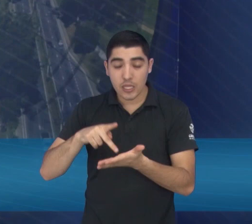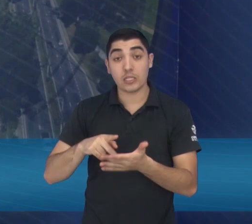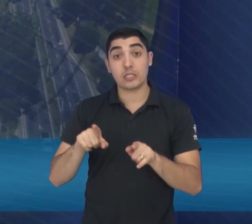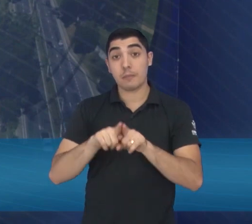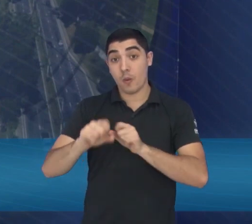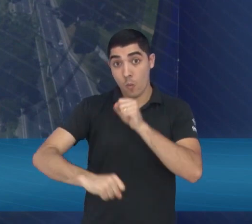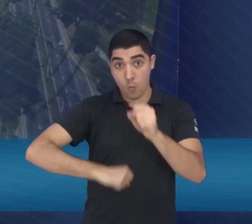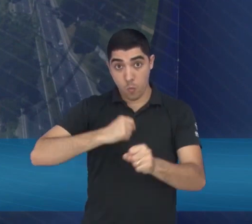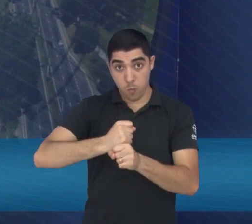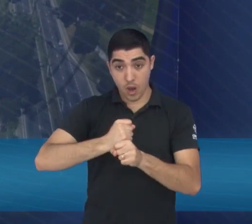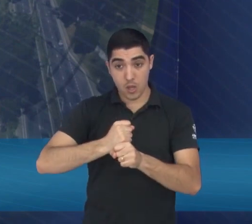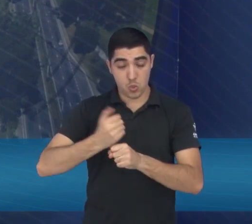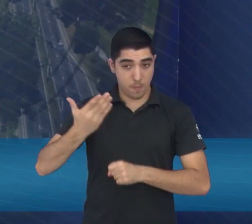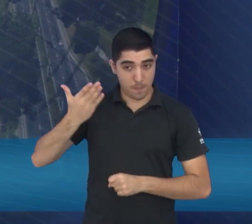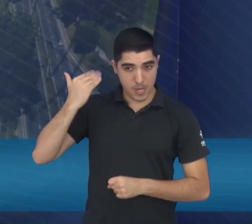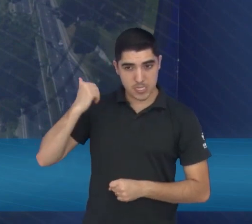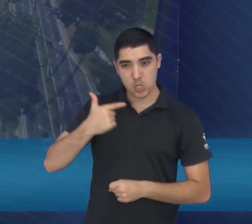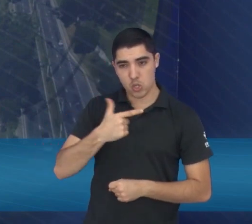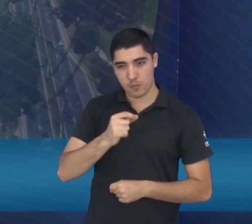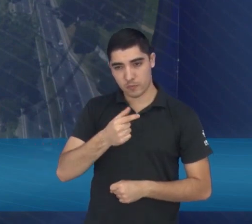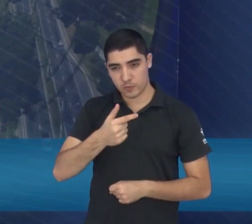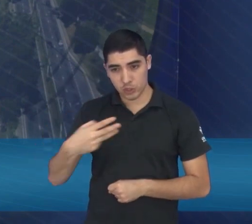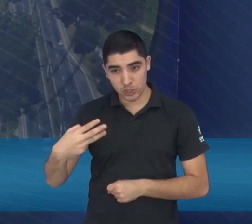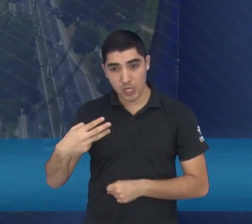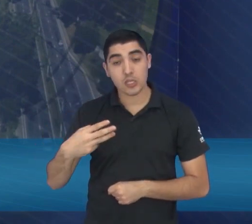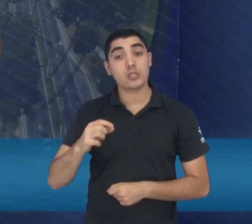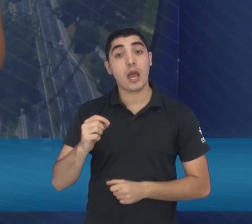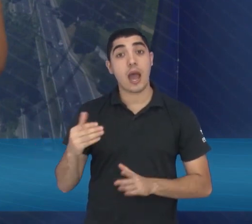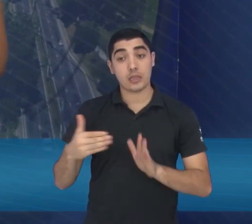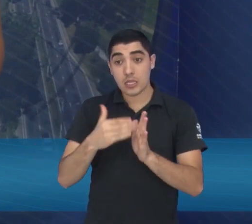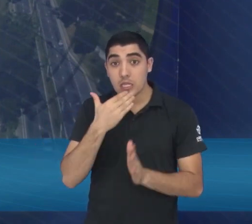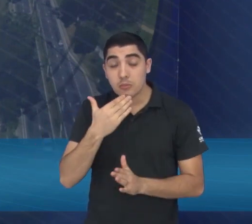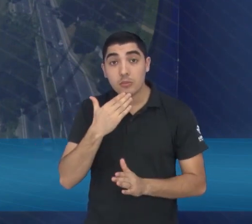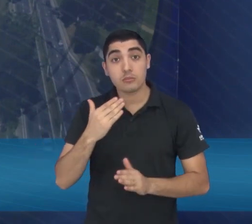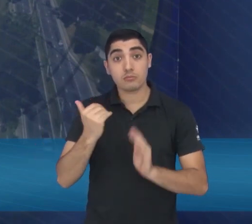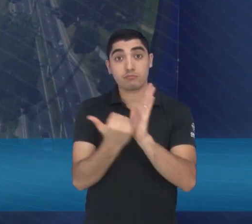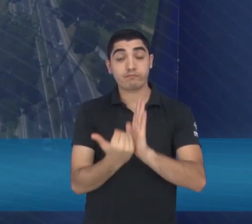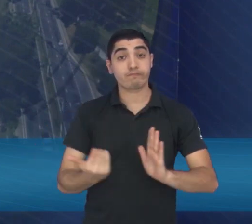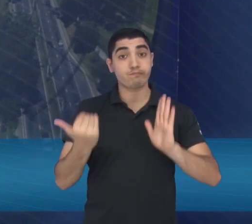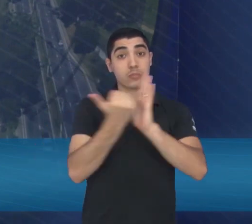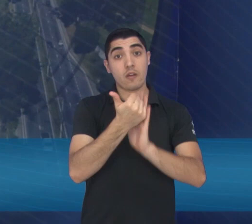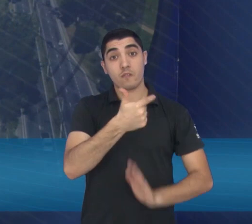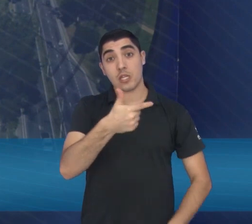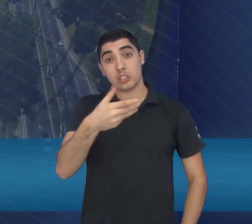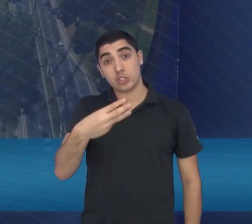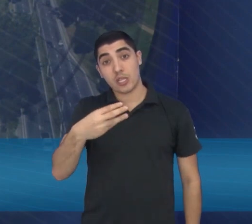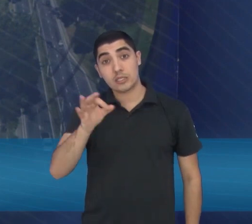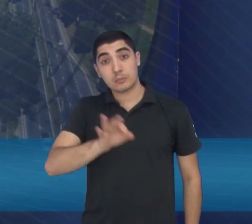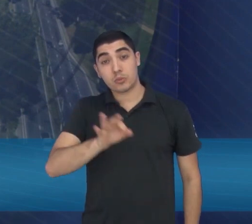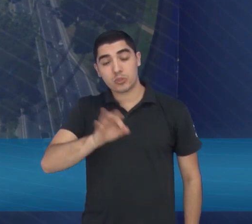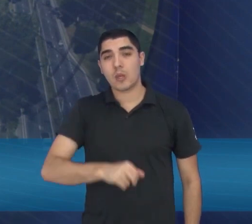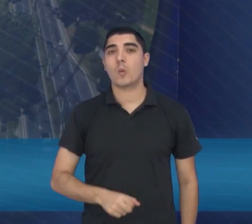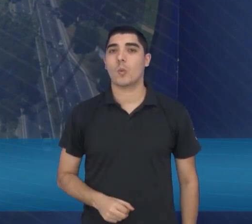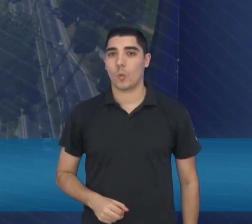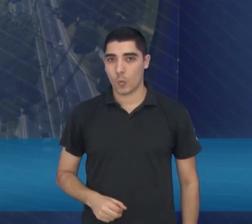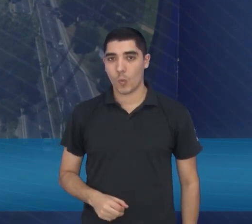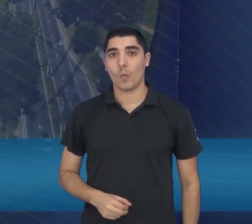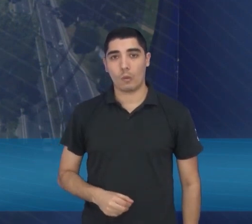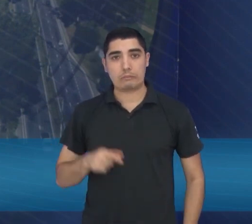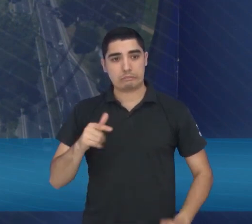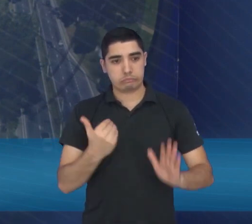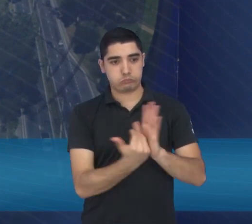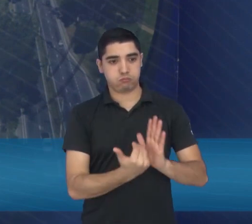2023, até o final do ano, ultrapassou os 23%. Então, a gente pode falar, né, Eduardo, um